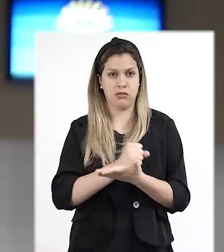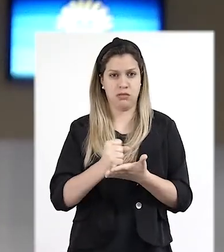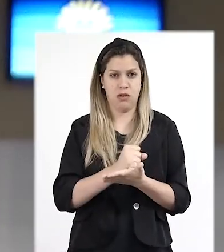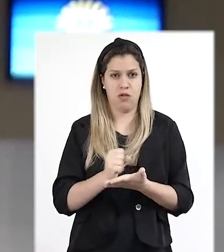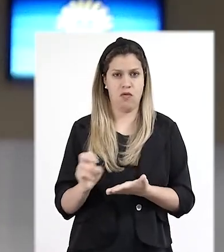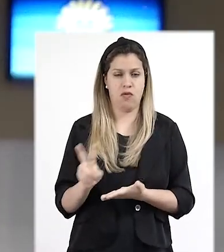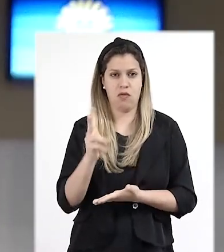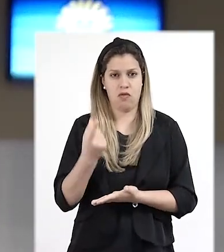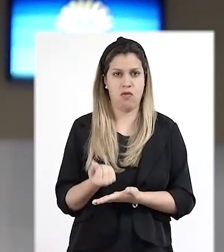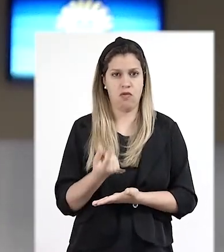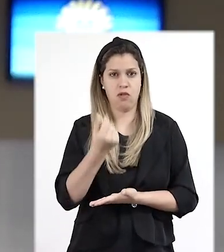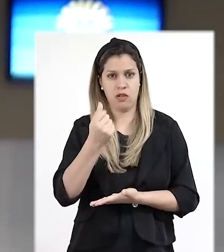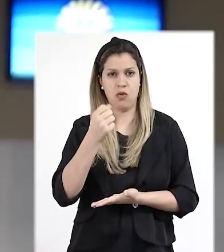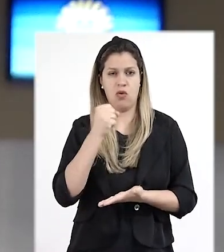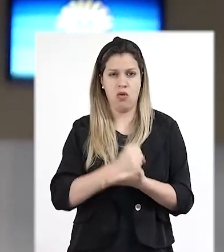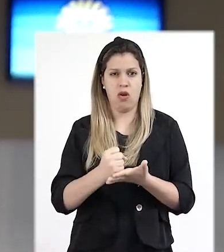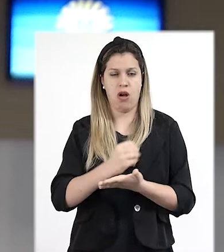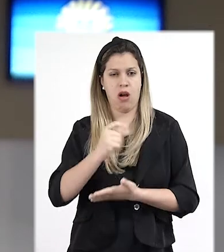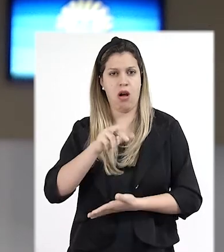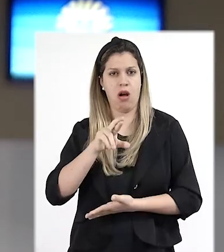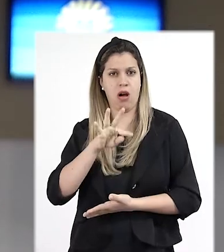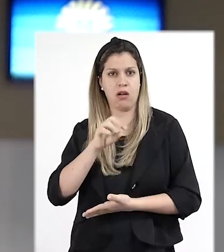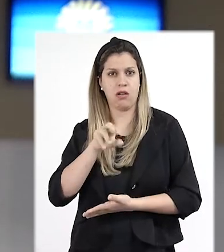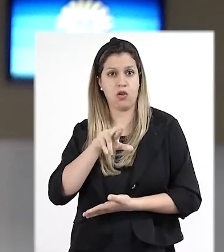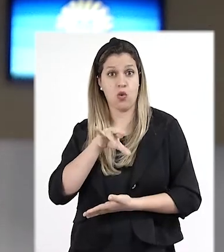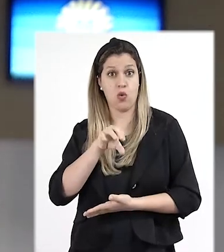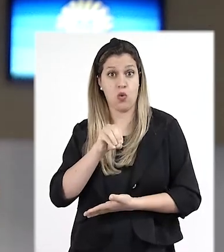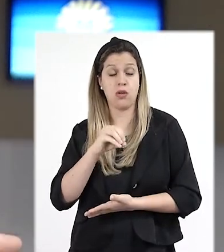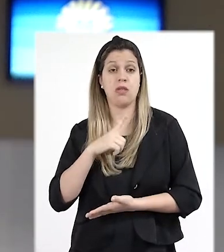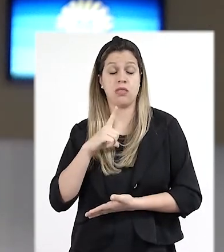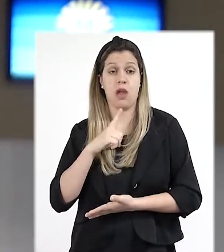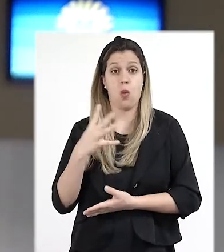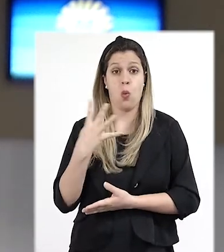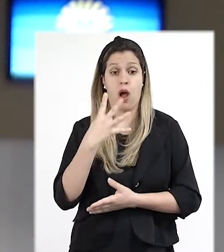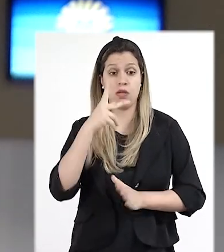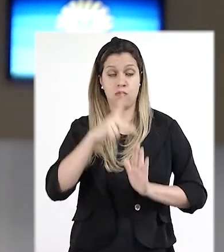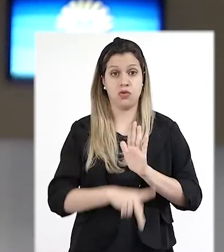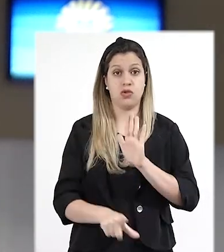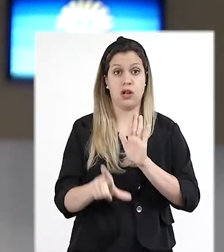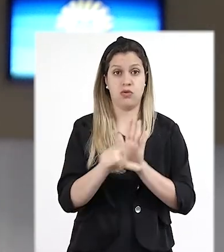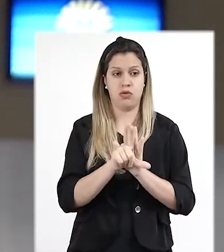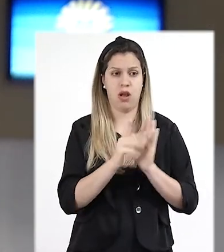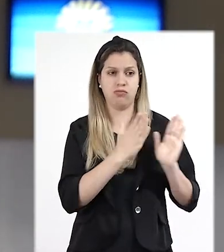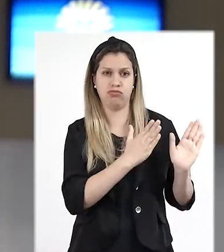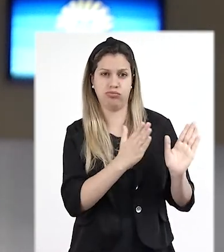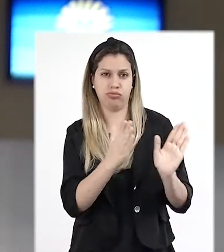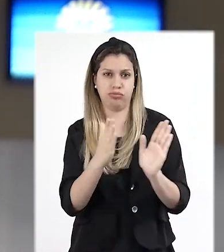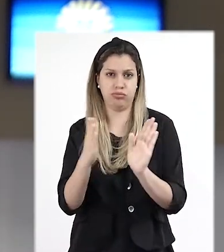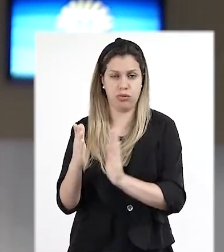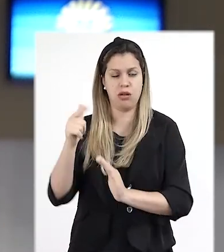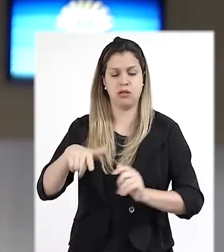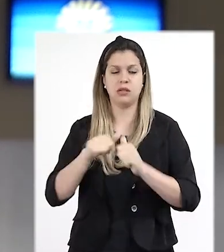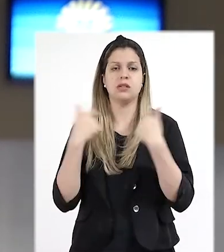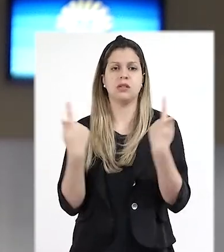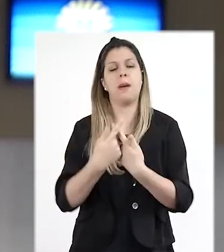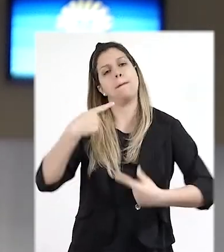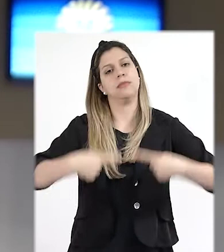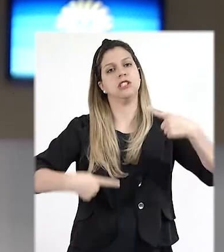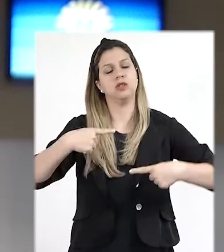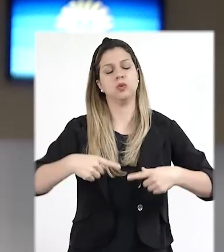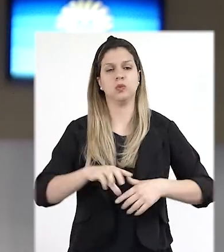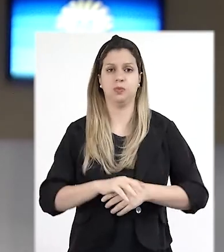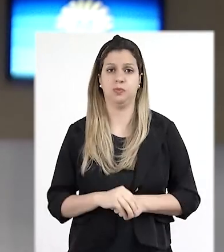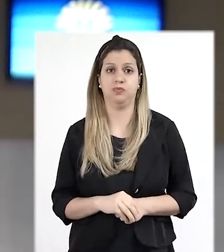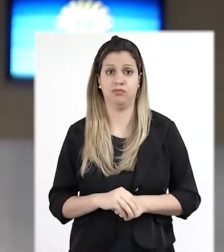taxas cartorárias previstas em 4 projetos de lei que tramitam simultaneamente na Assembleia. Foi discutida entre